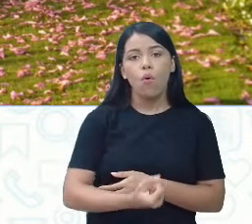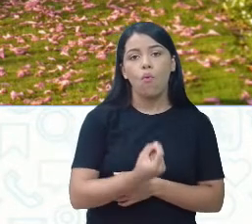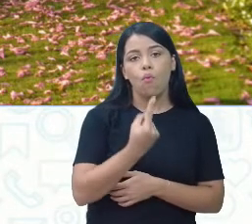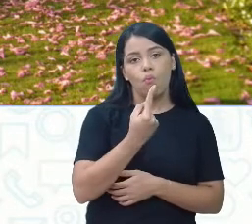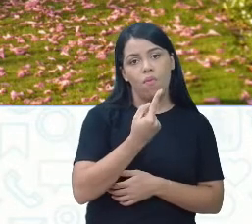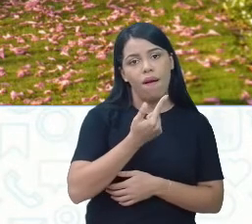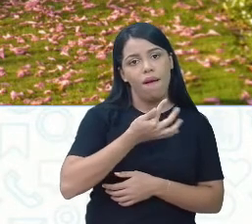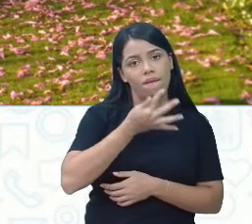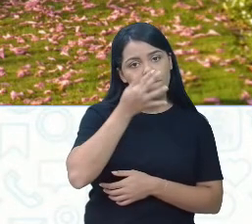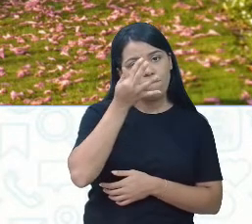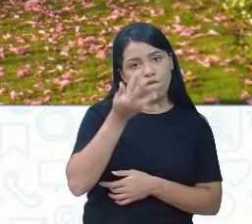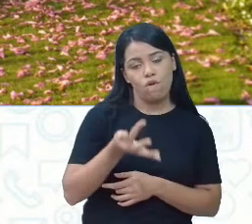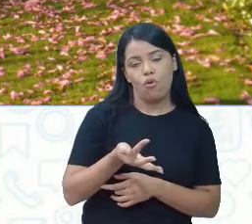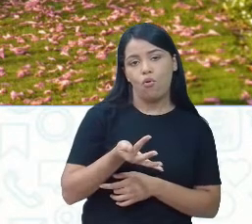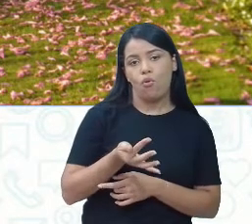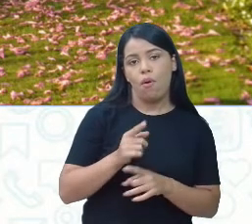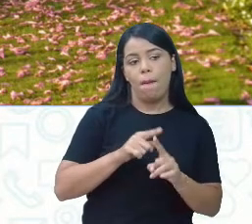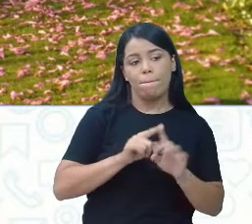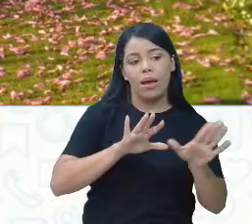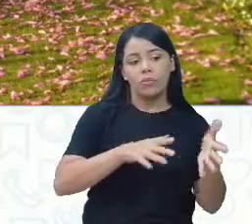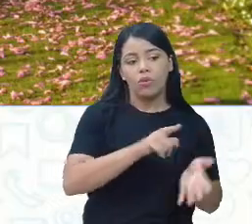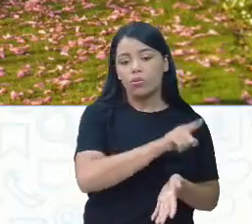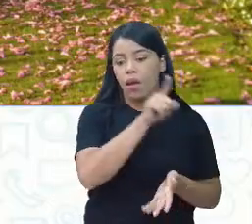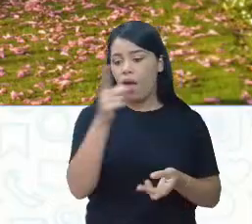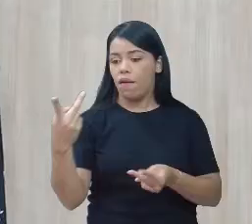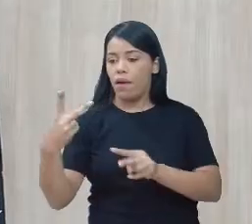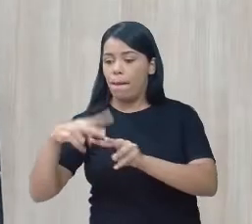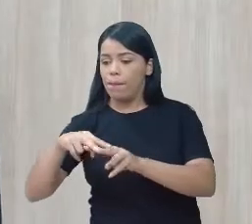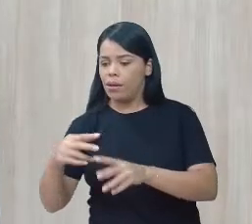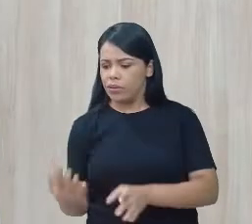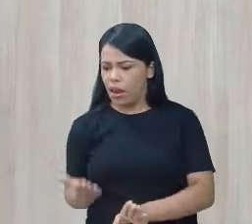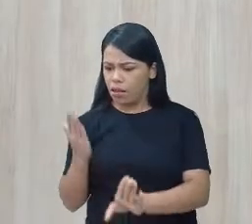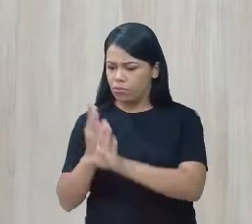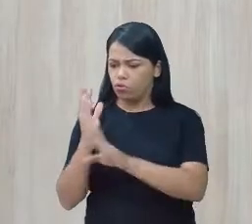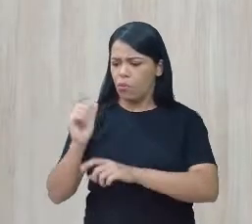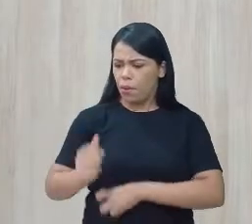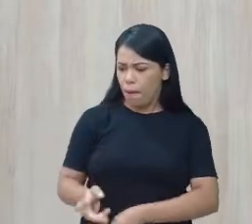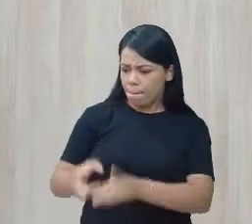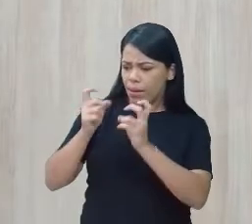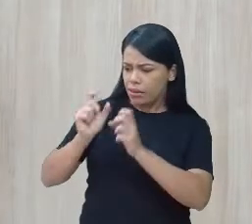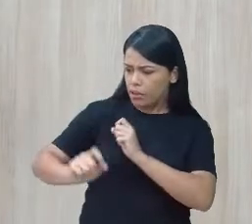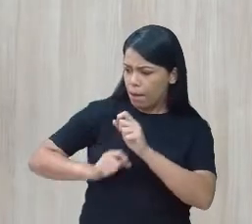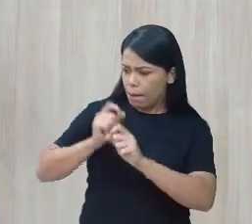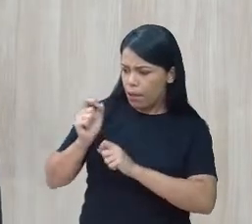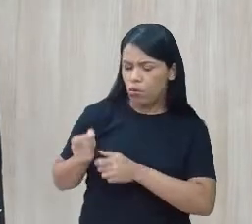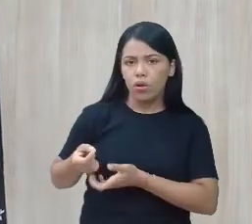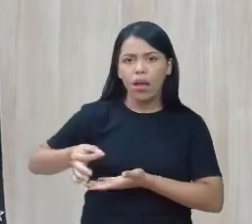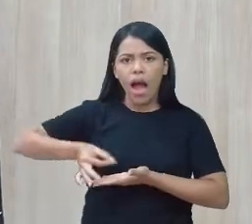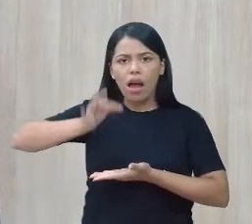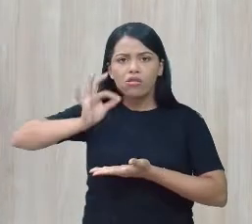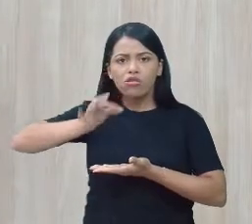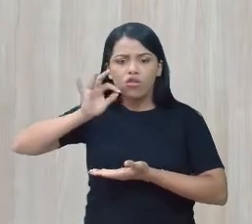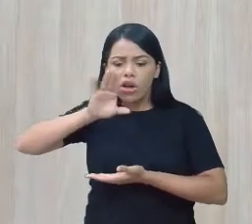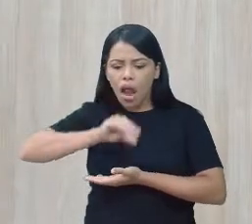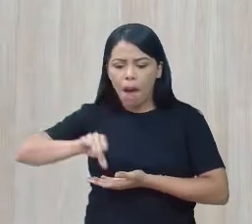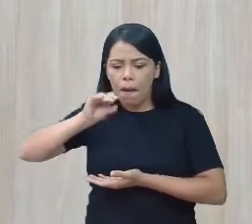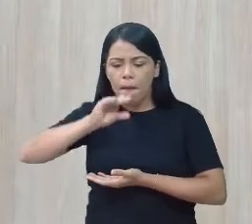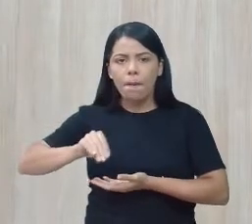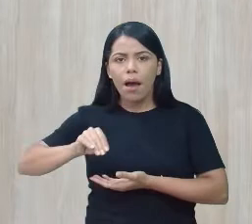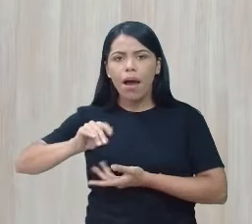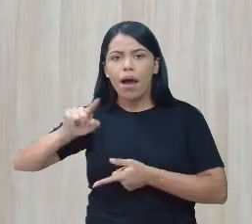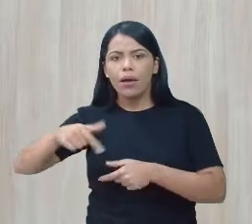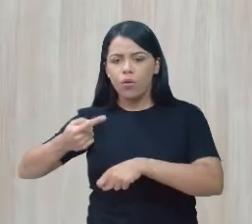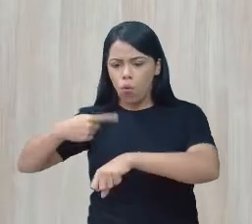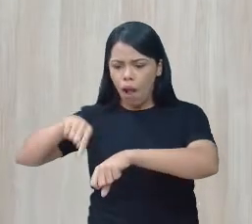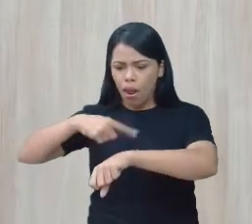lá ela descobre que a mobília, ela falava. Então, ela falava com a xícara, ela falava com o bule, ela falava com o